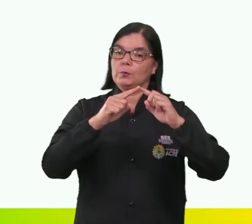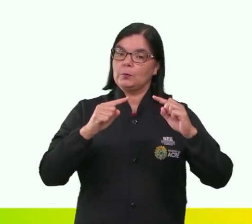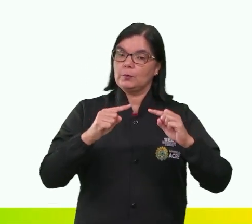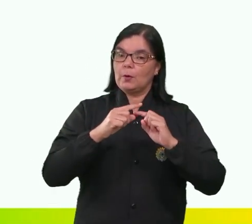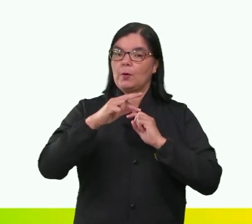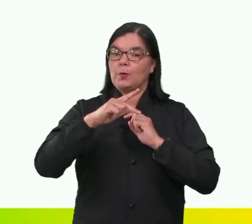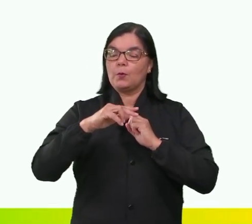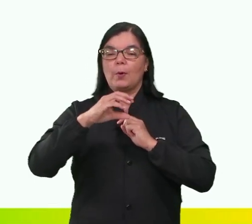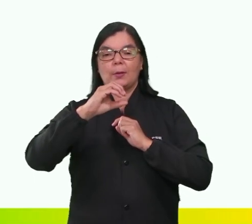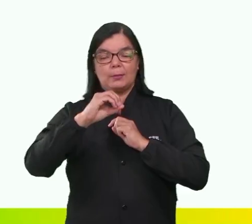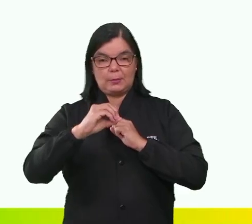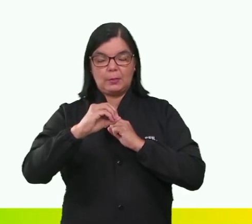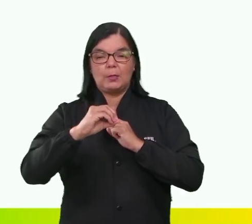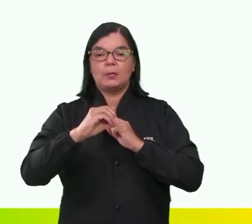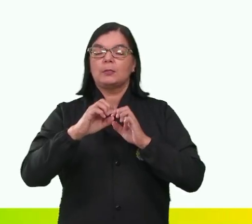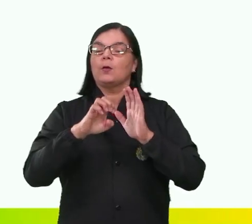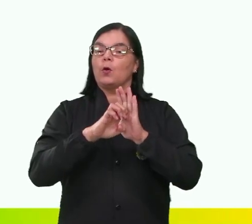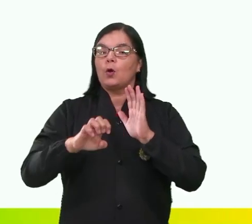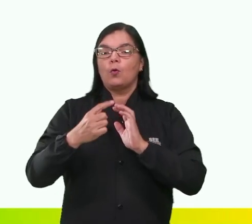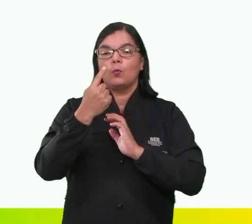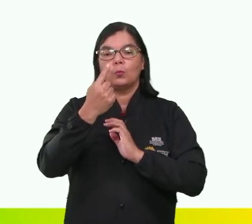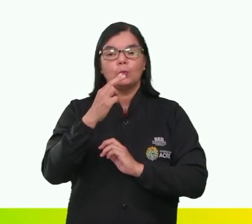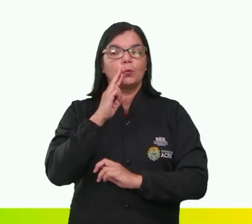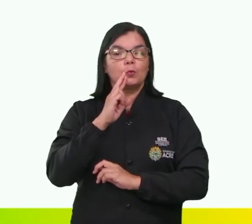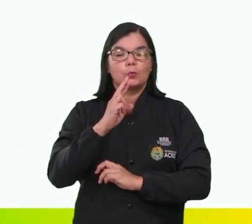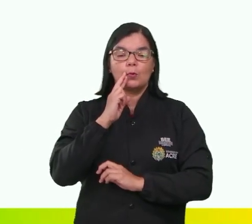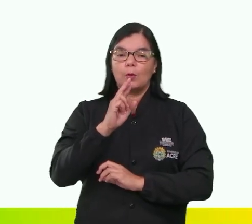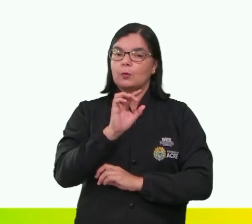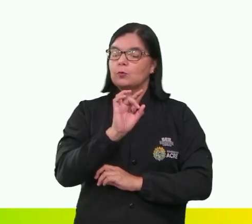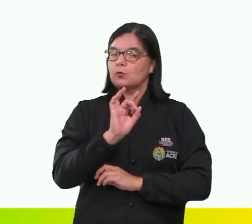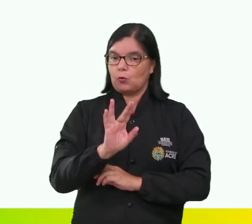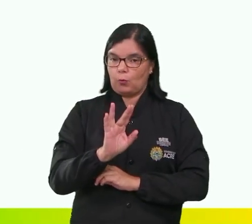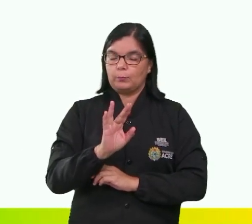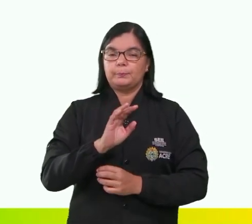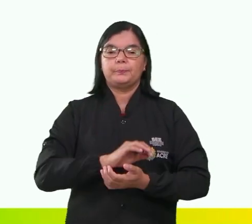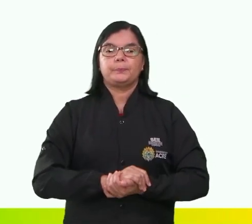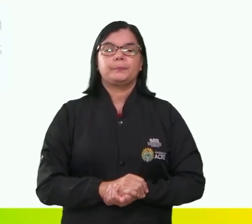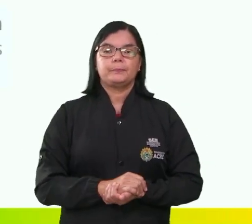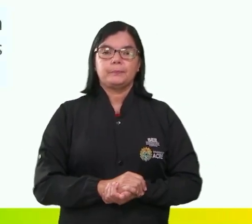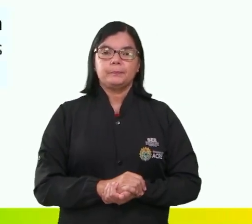zero, a equação admite uma raiz real.